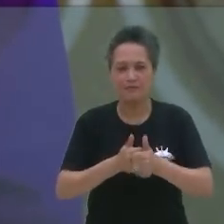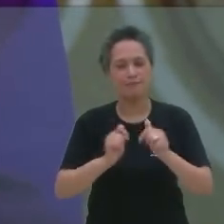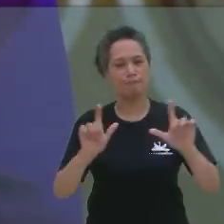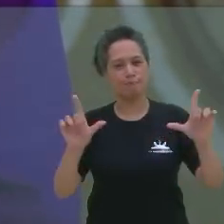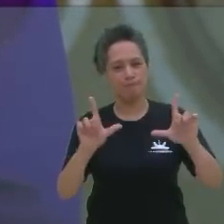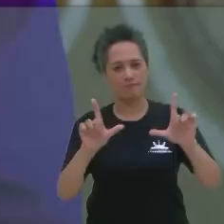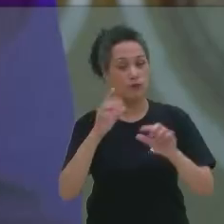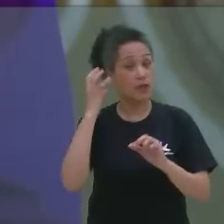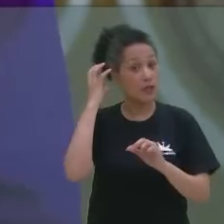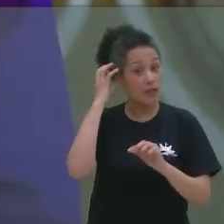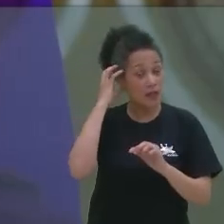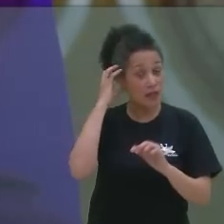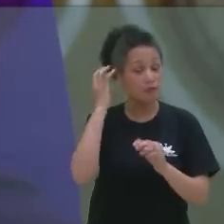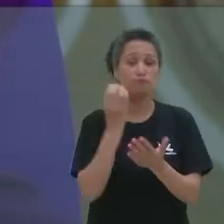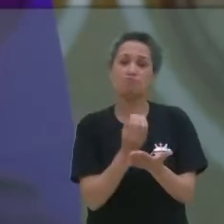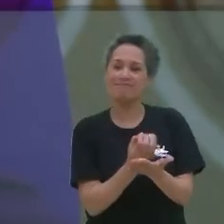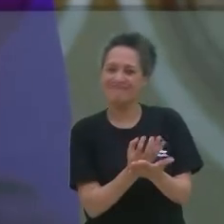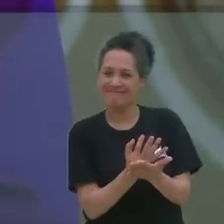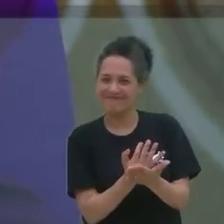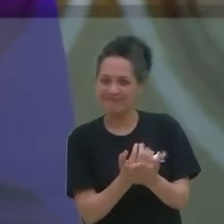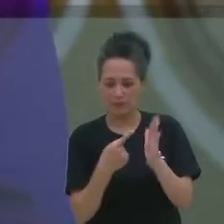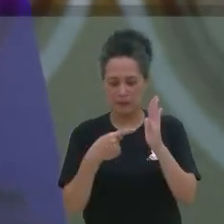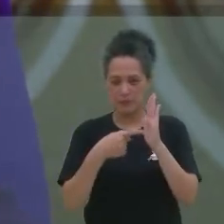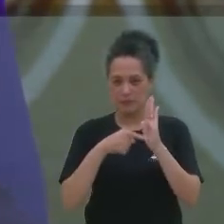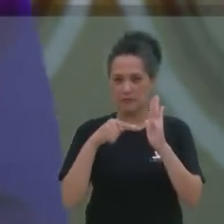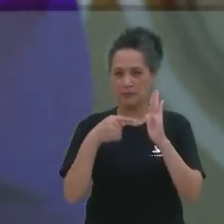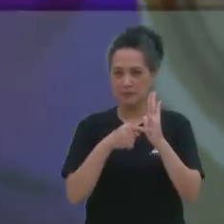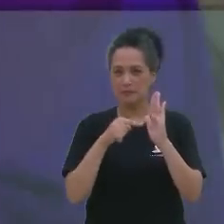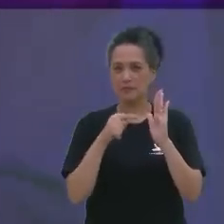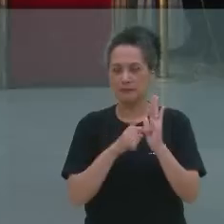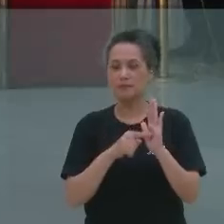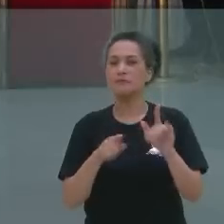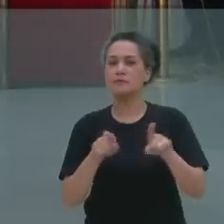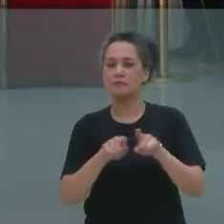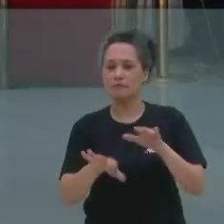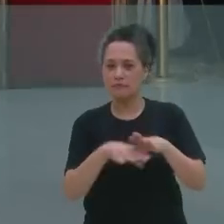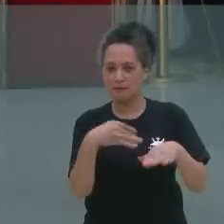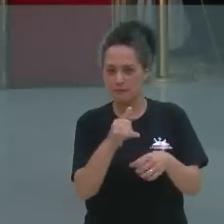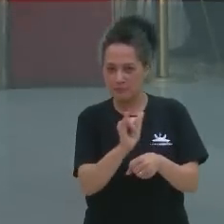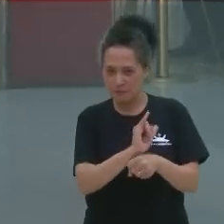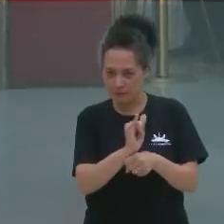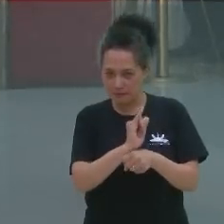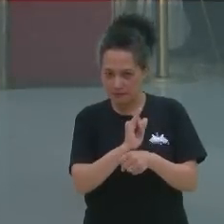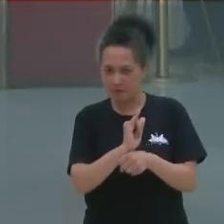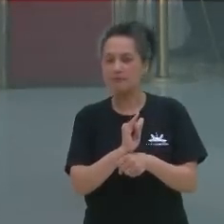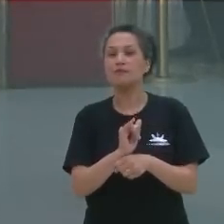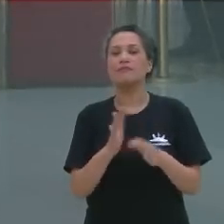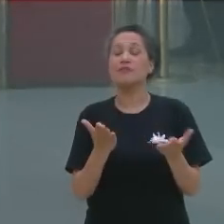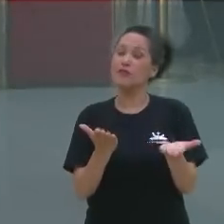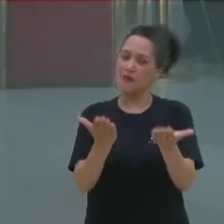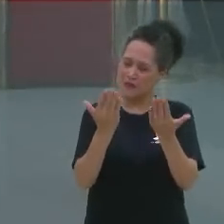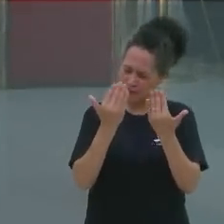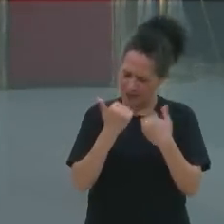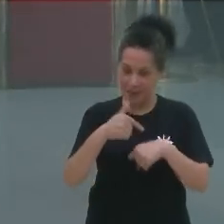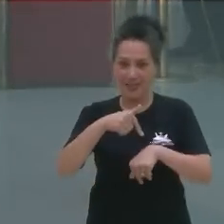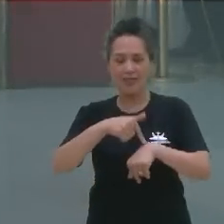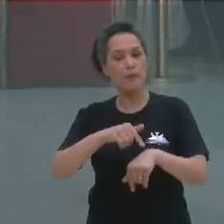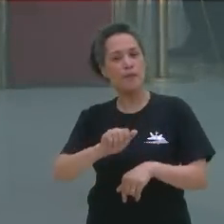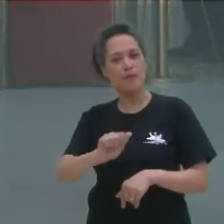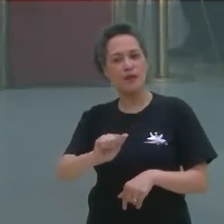Evangelizar, aplicativos, YouTube Padre Manzotti. Filhos, é Advento. Vem,